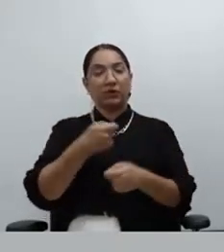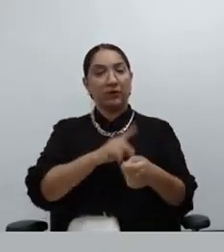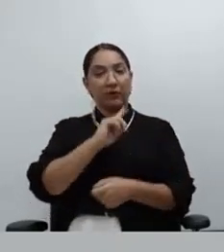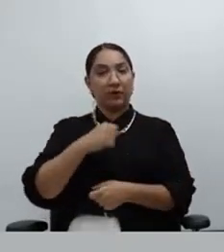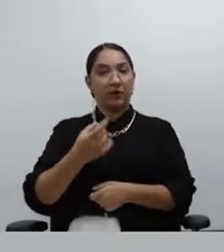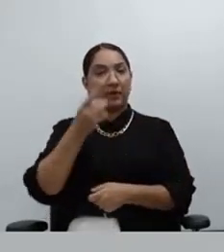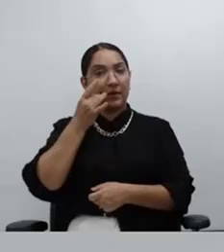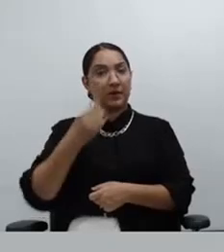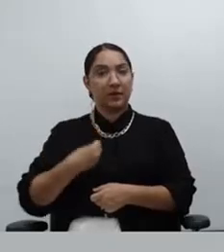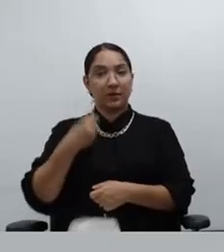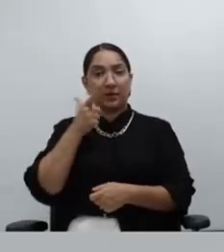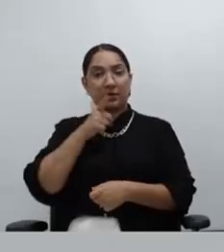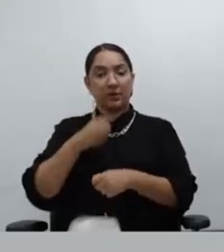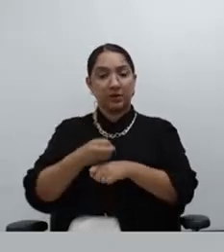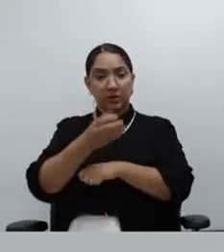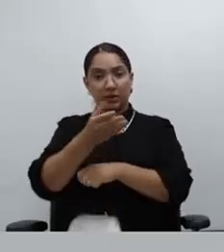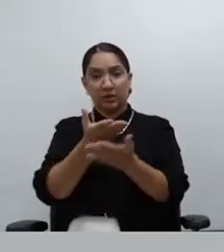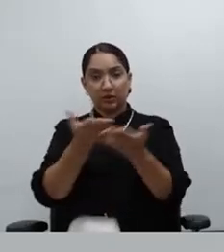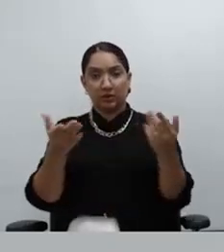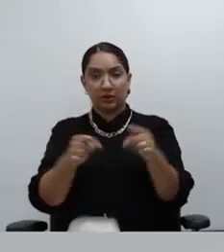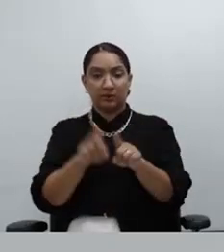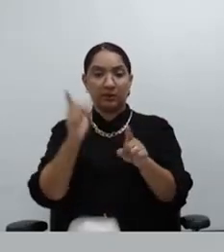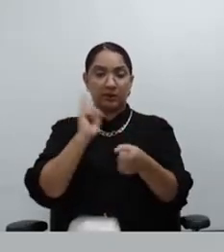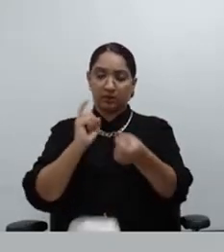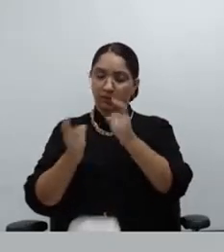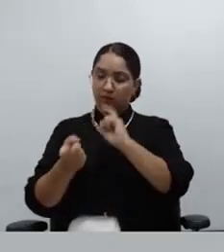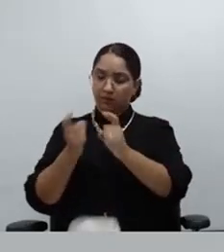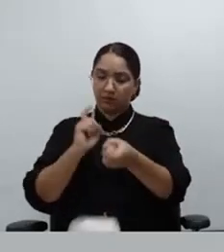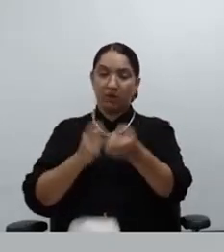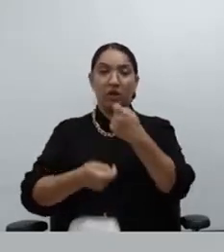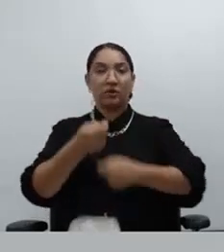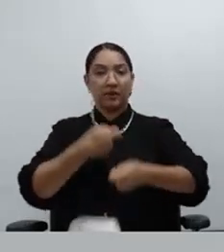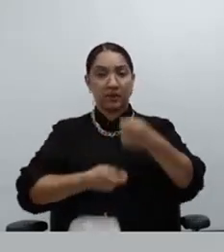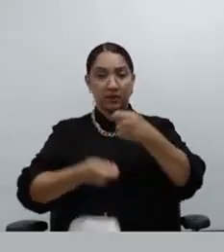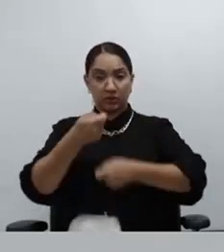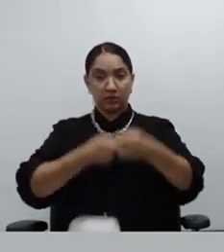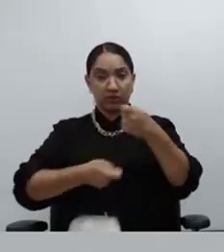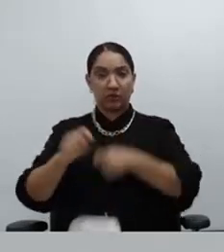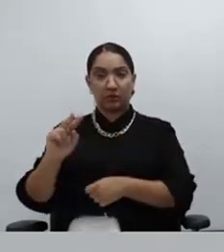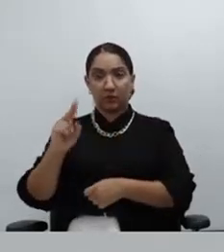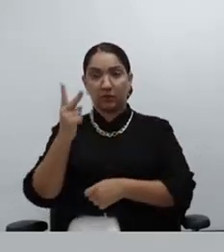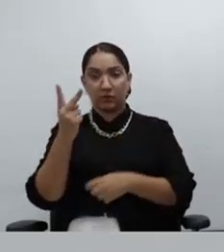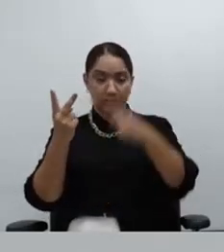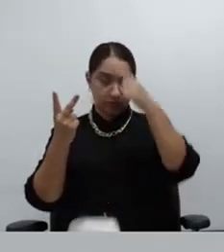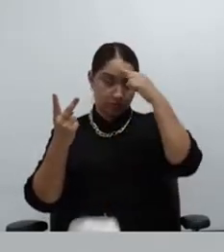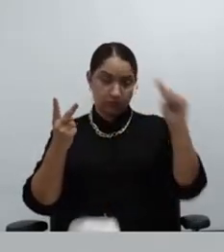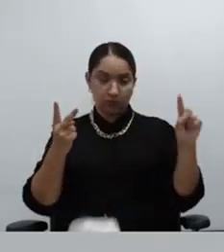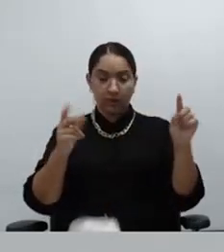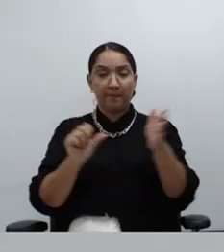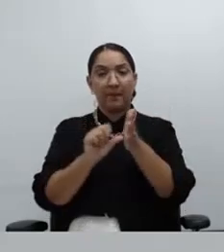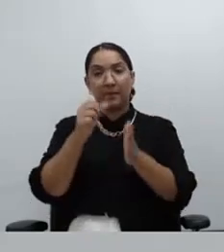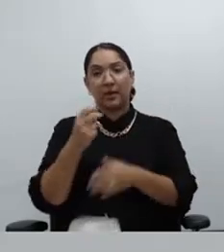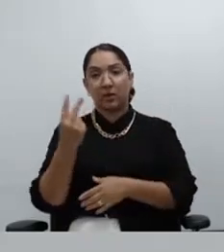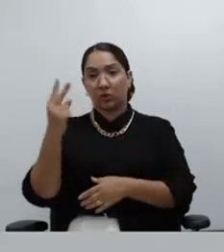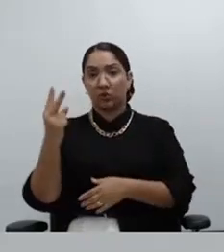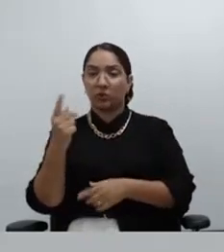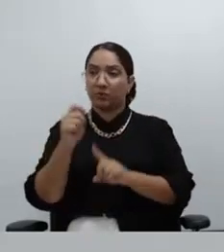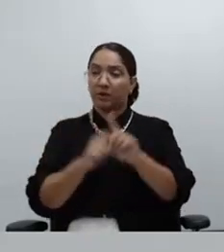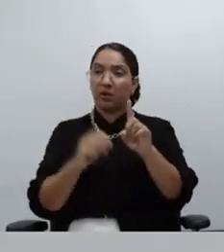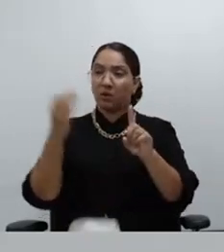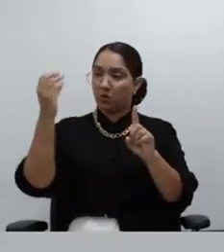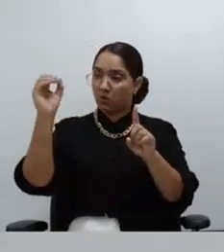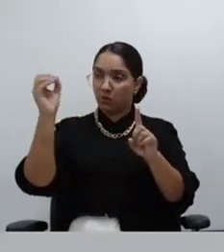aqui, fizemos a sugestão a vossas excelências de uma reunião administrativa, sugerimos duas datas, a primeira dia 2/10 e a